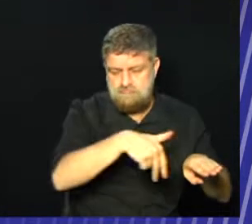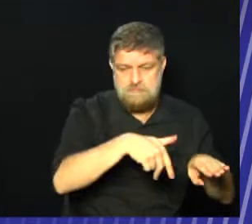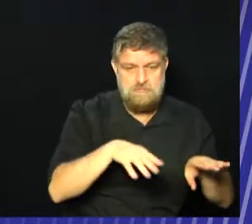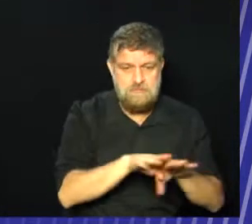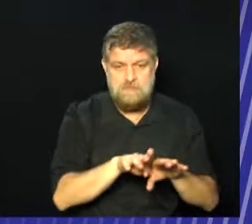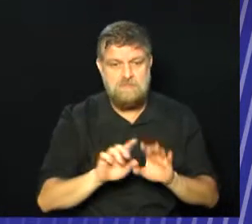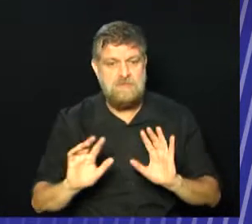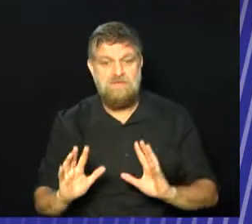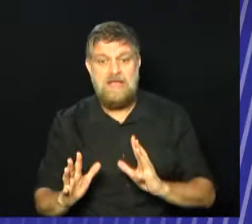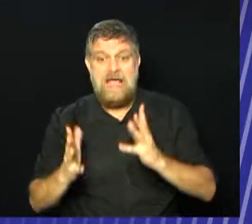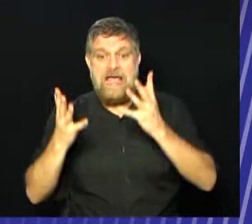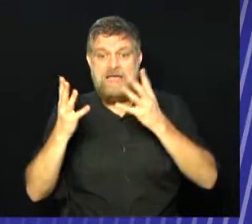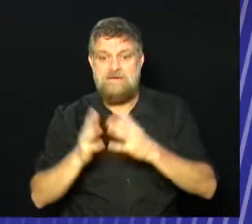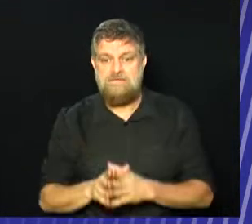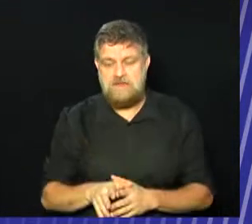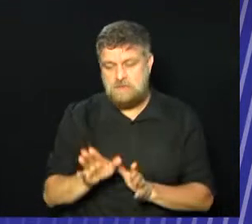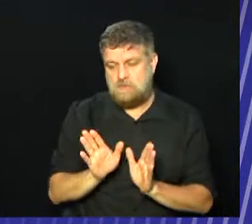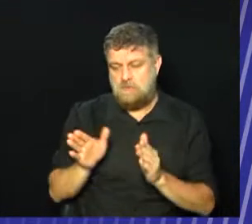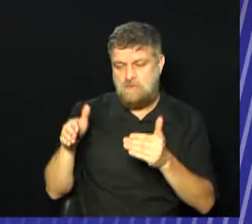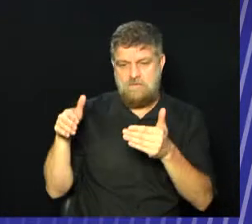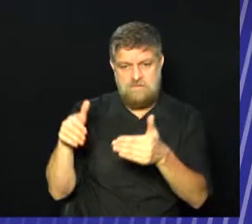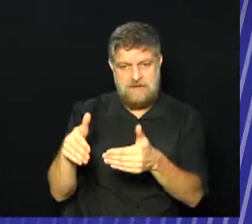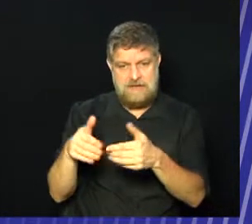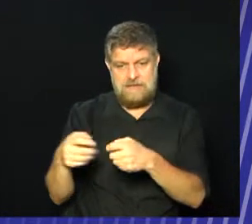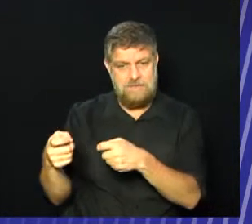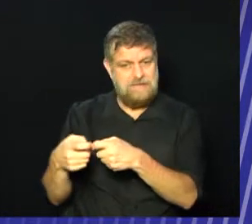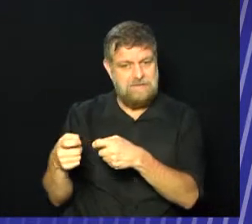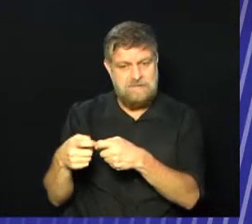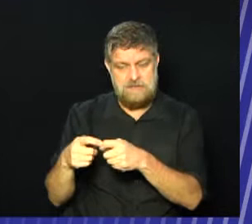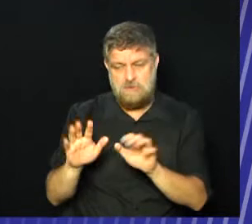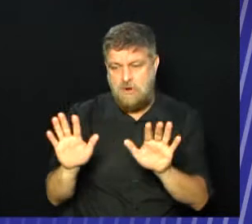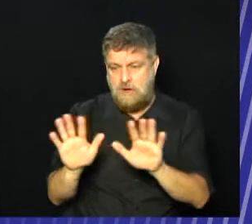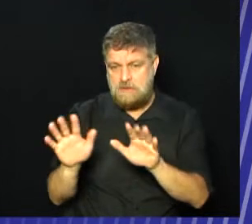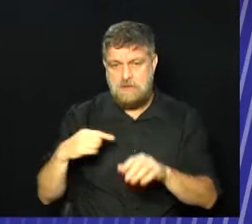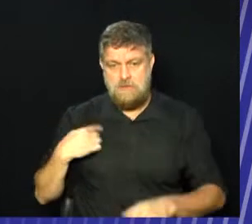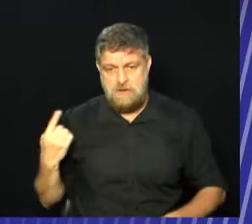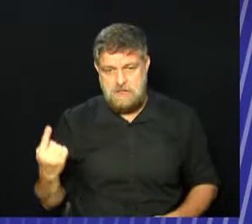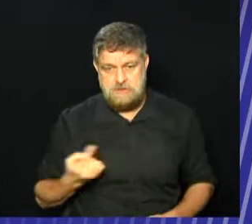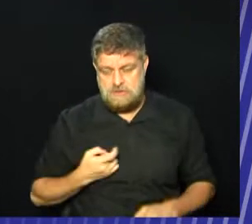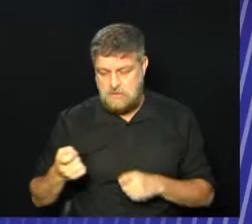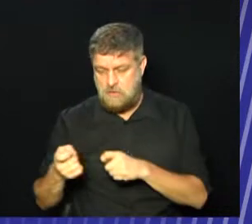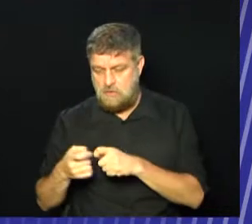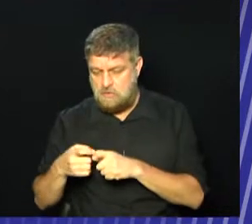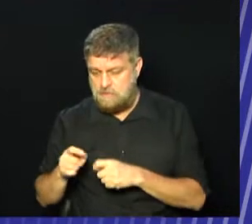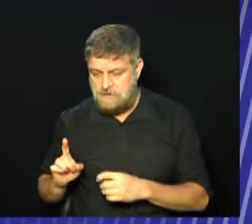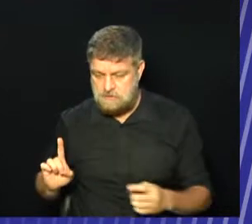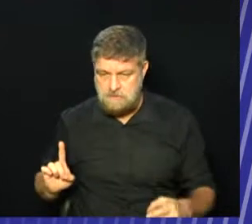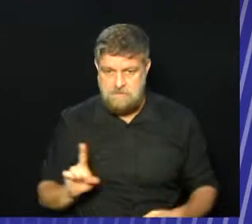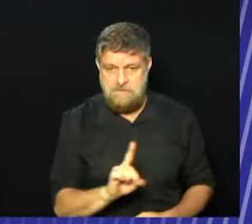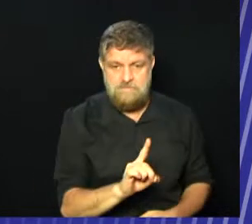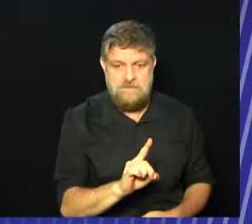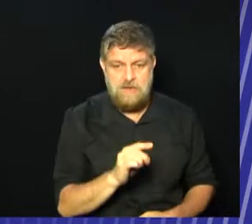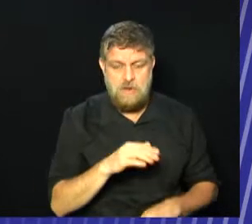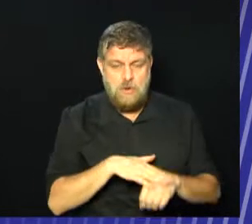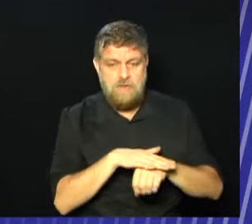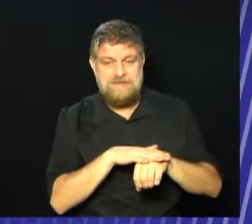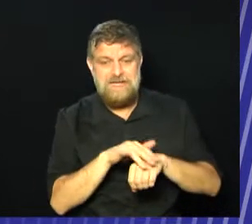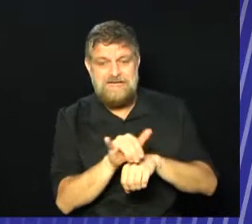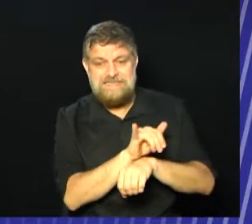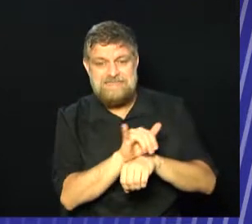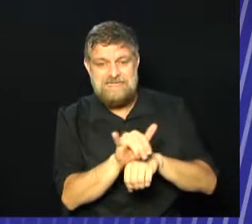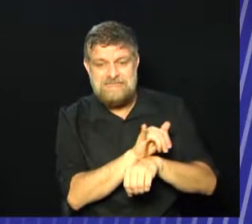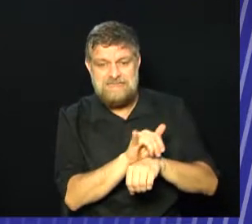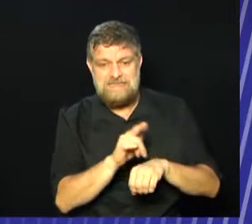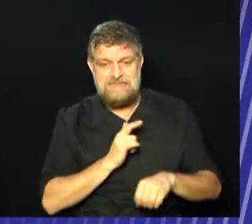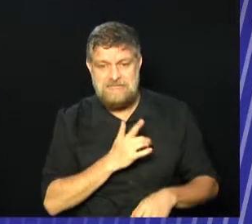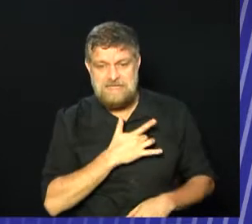evento científico para médicos, mas a gente trouxe os médicos para conversar sobre estratégias de entregar a